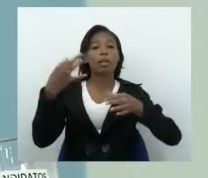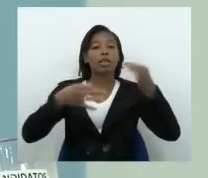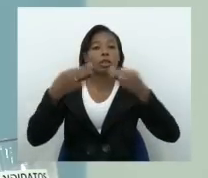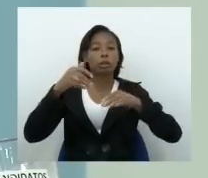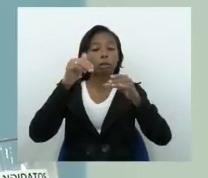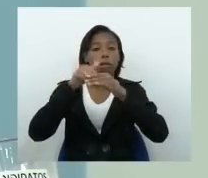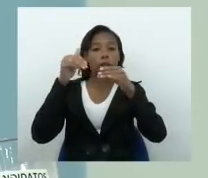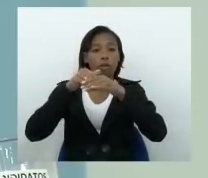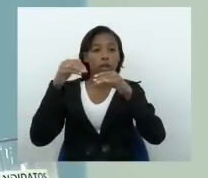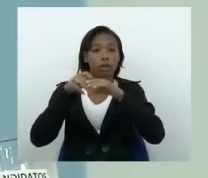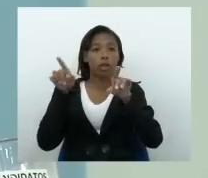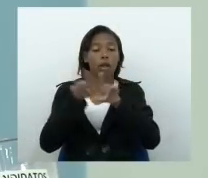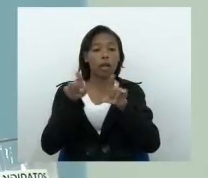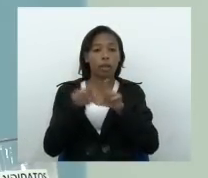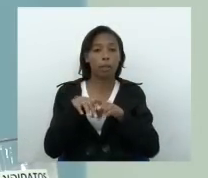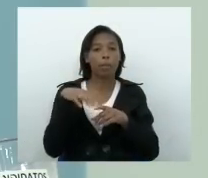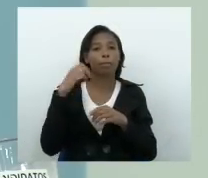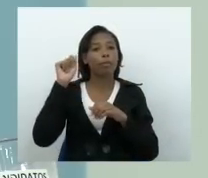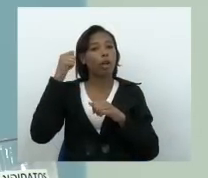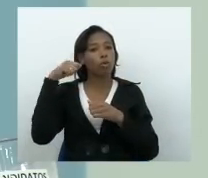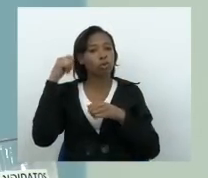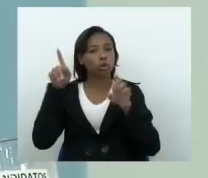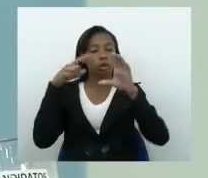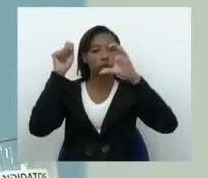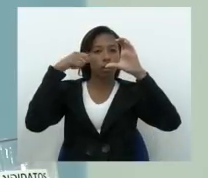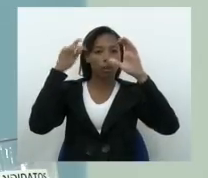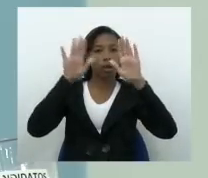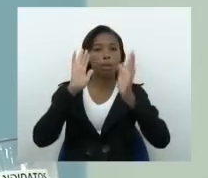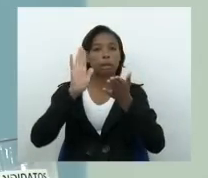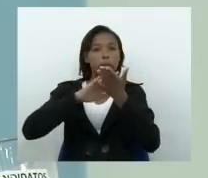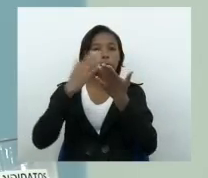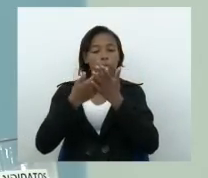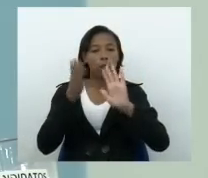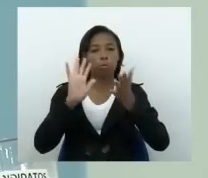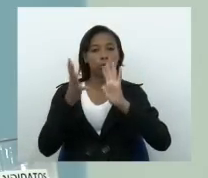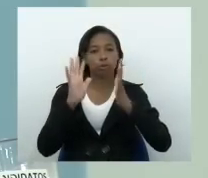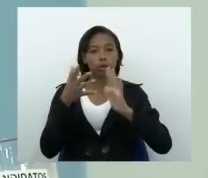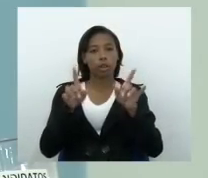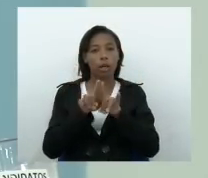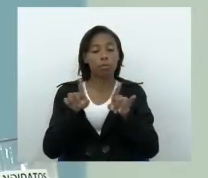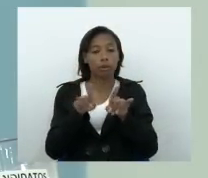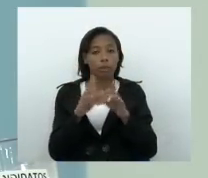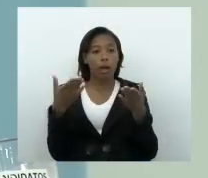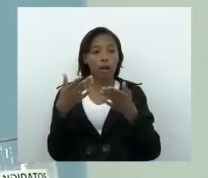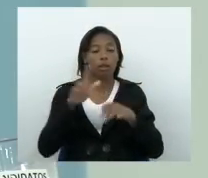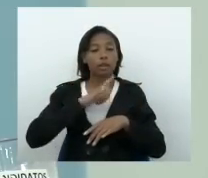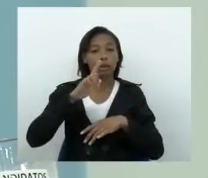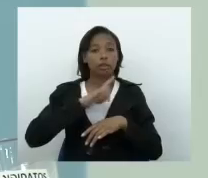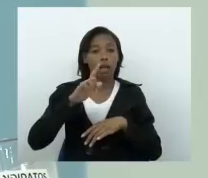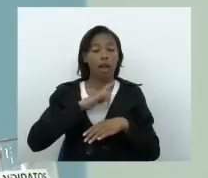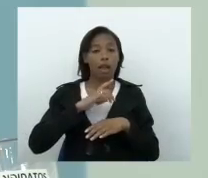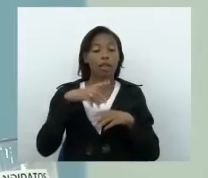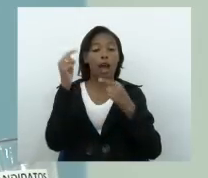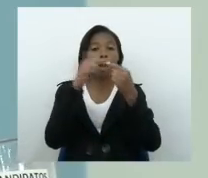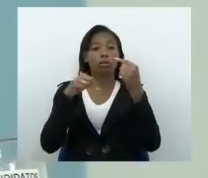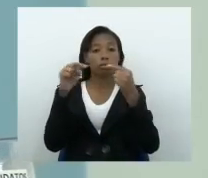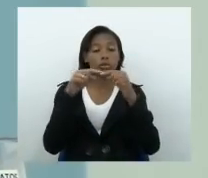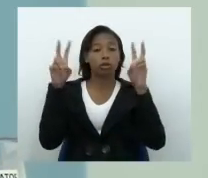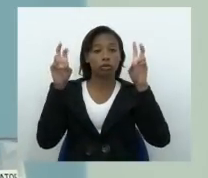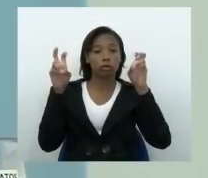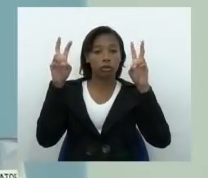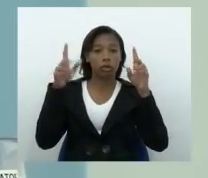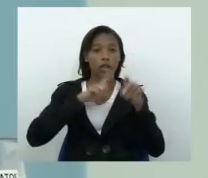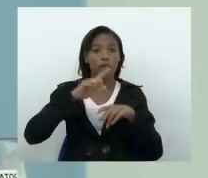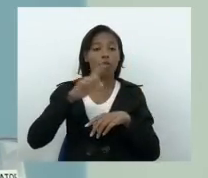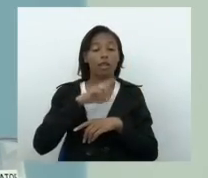Eleitoral, closed caption, audiodescrição e o intérprete de Libras. Neste bloco, teremos então as considerações finais,